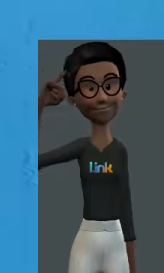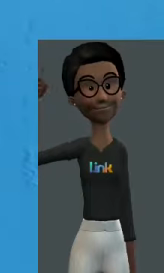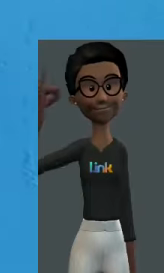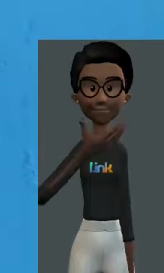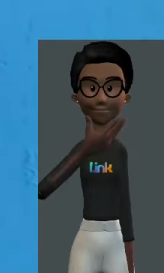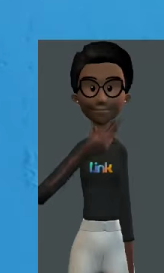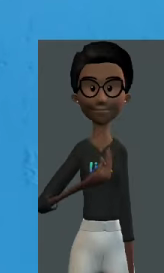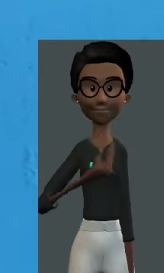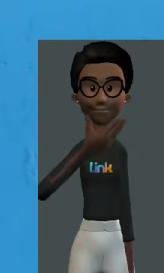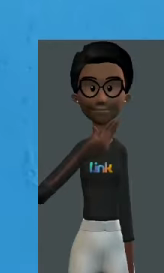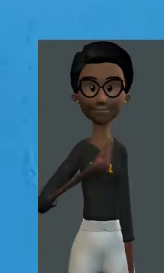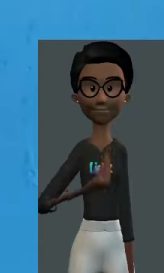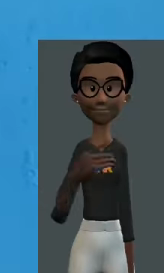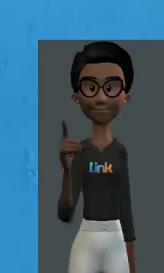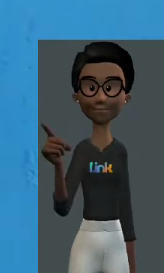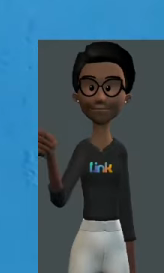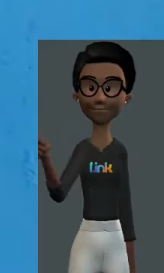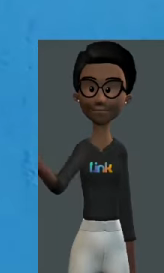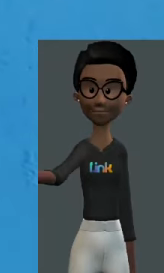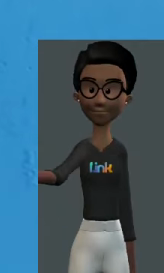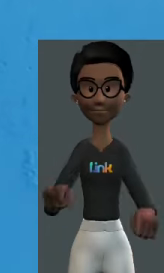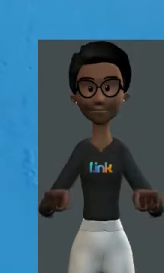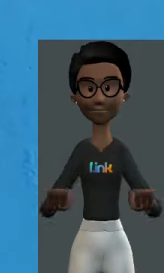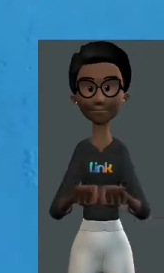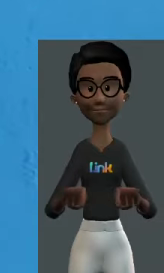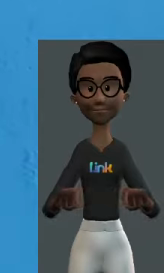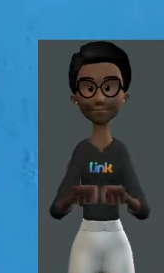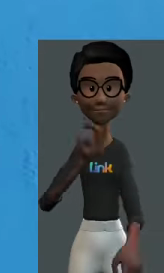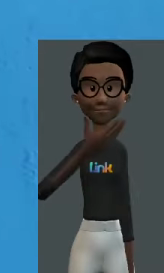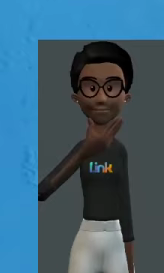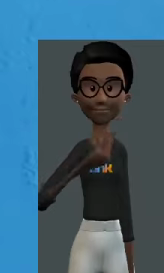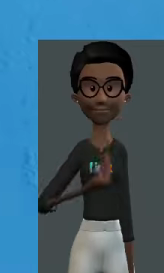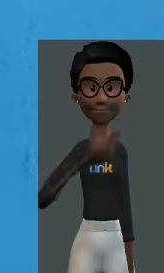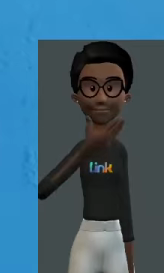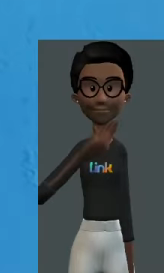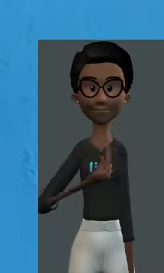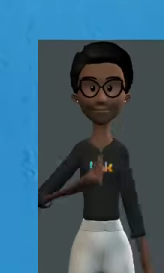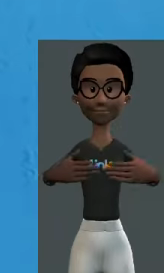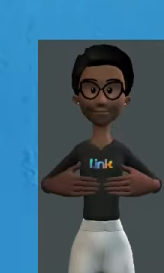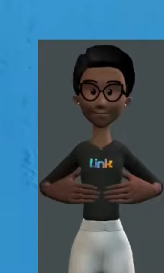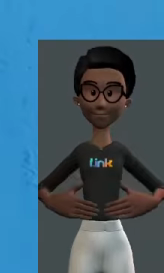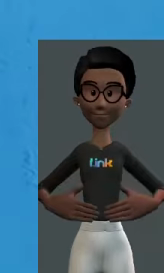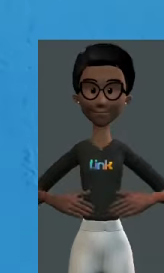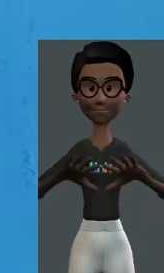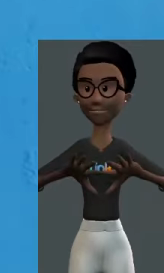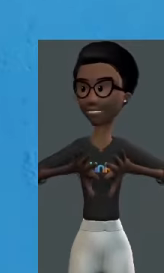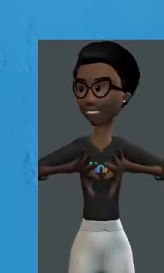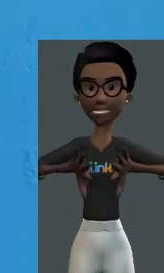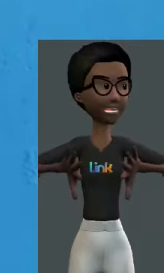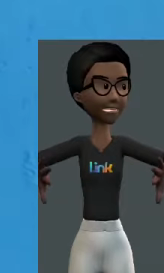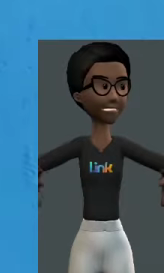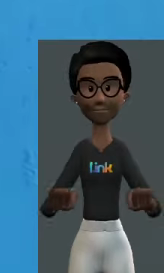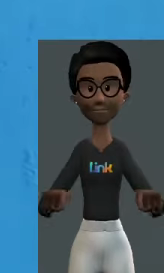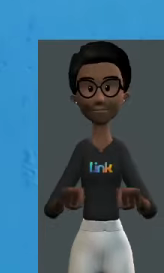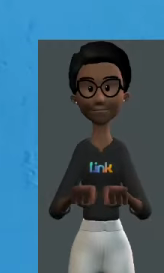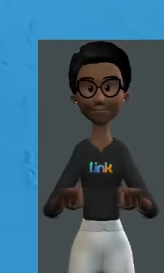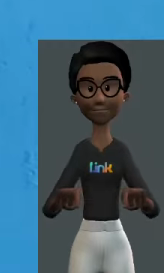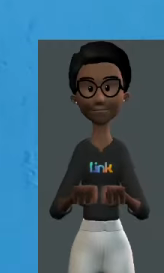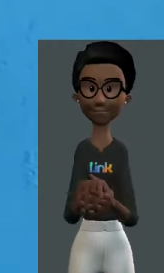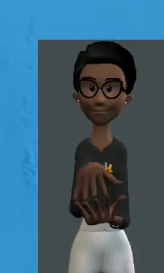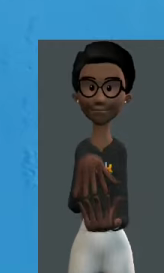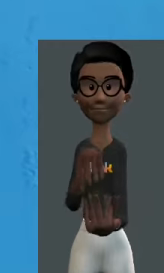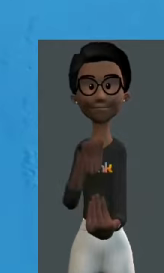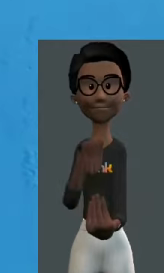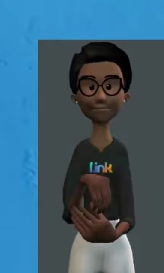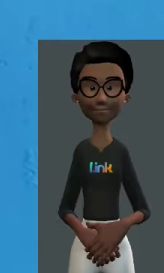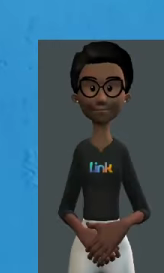do que você devia fazer está no seu intelecto, está na sua alma, está no mundo das ideias. Porém, quando